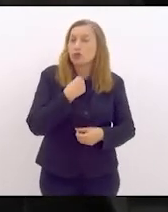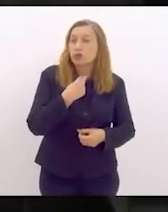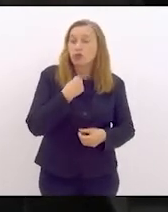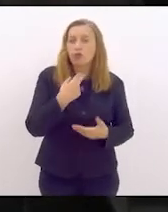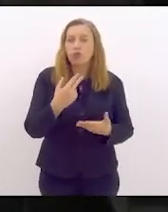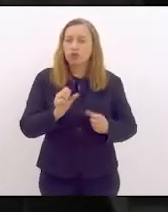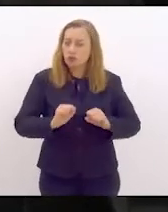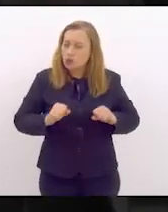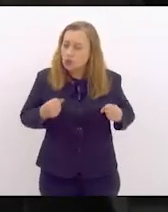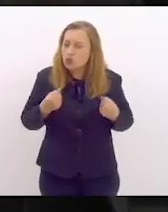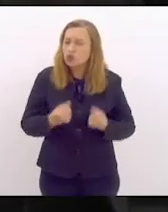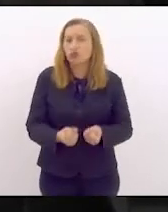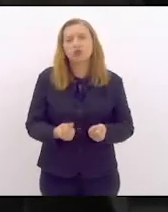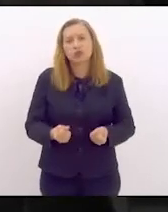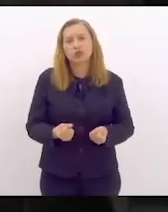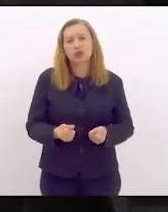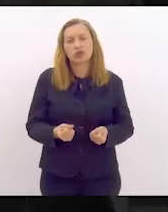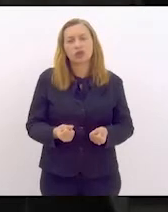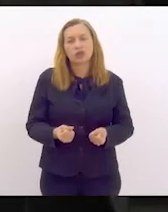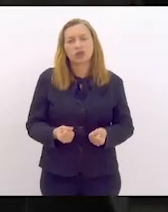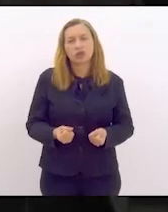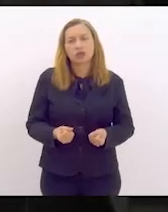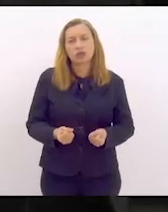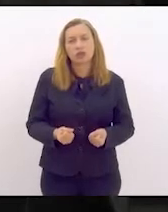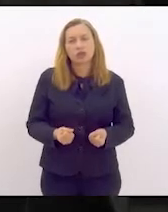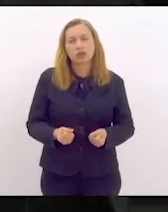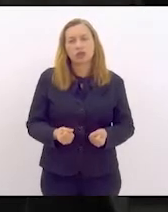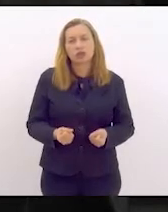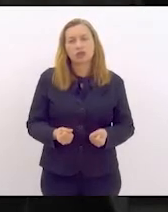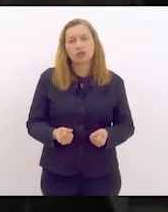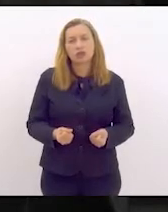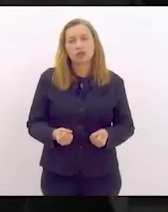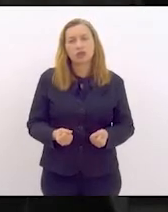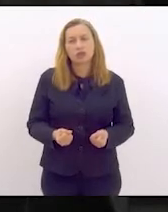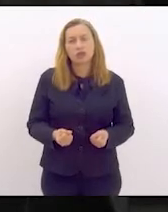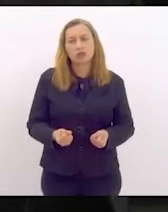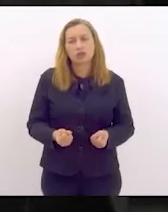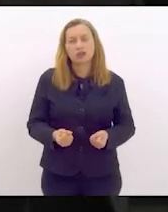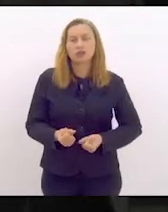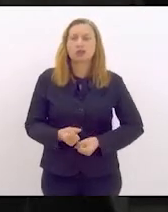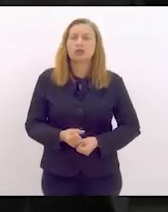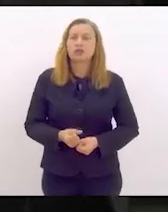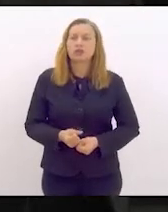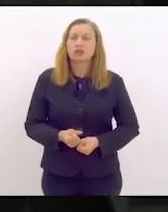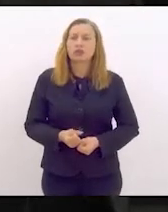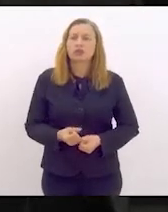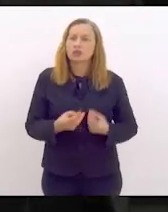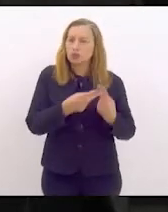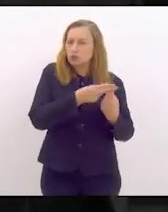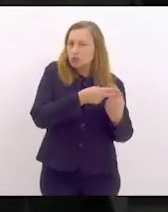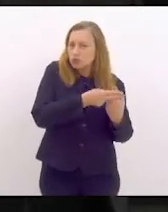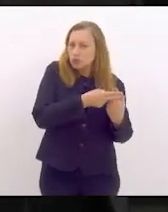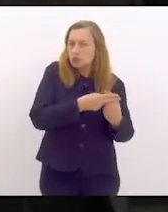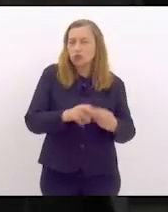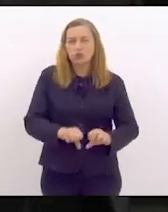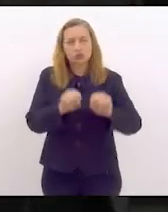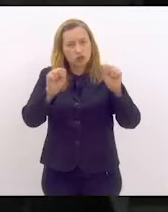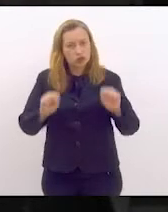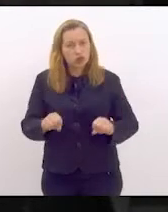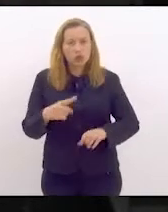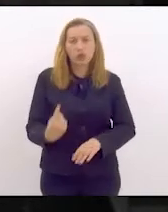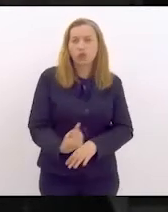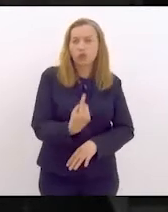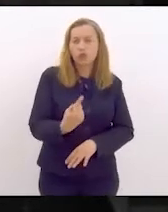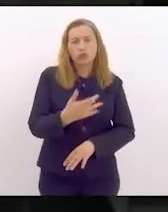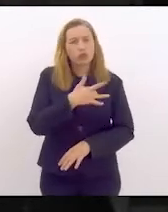fazer um esforço hercúleo mediante o SUS, o Sistema Único de